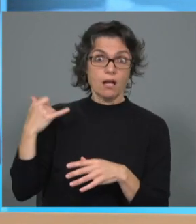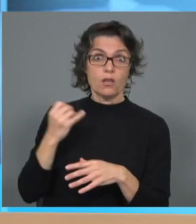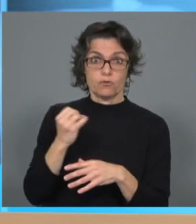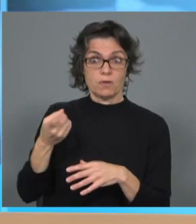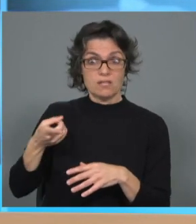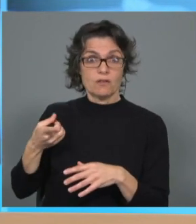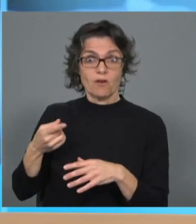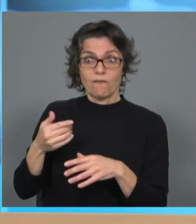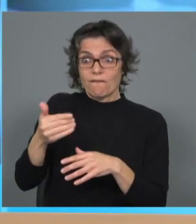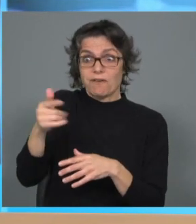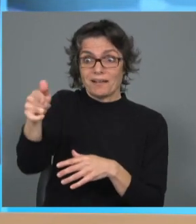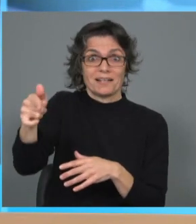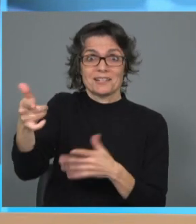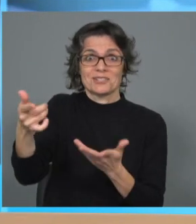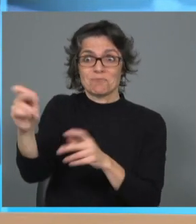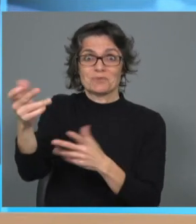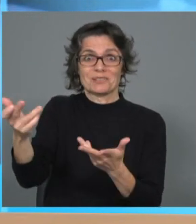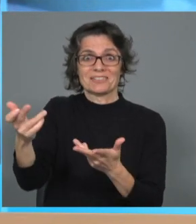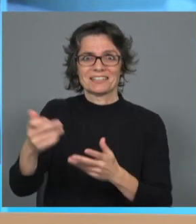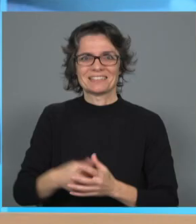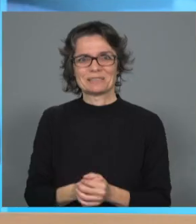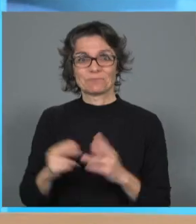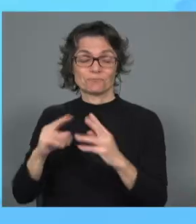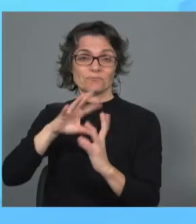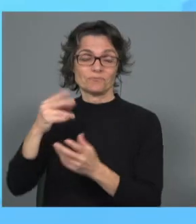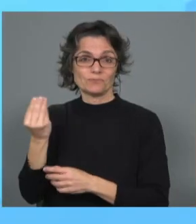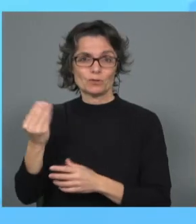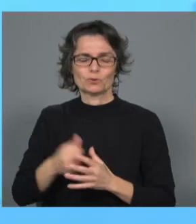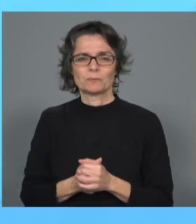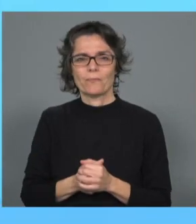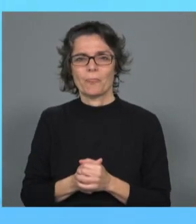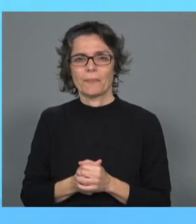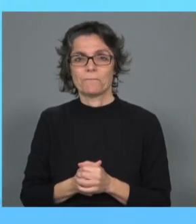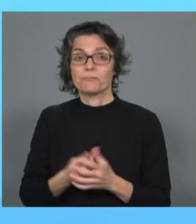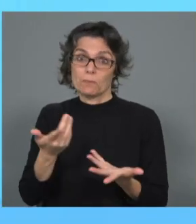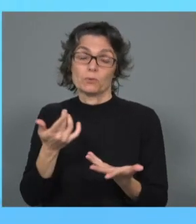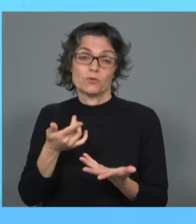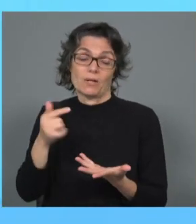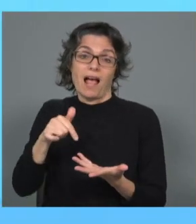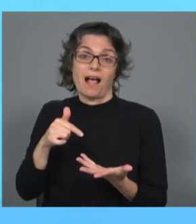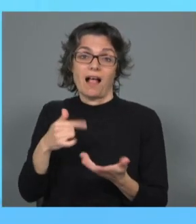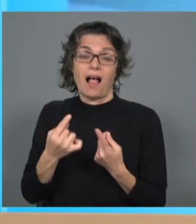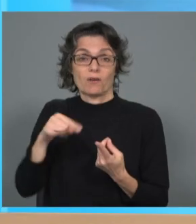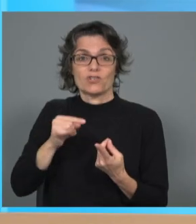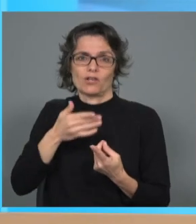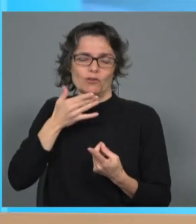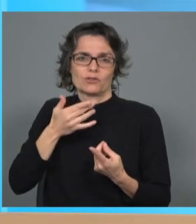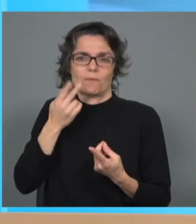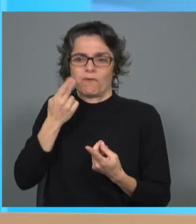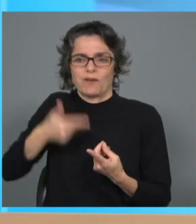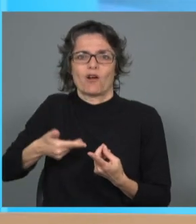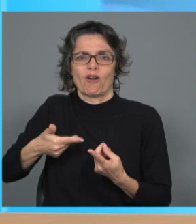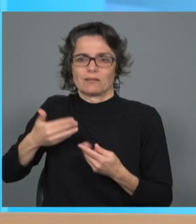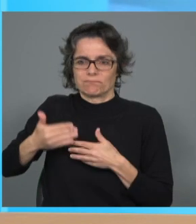falta tempo nenhum. As coisas estão a acontecer. Sobretudo quando se olha para tudo isto como algo que já está a acontecer, não é? Que já está a acontecer, que é uma